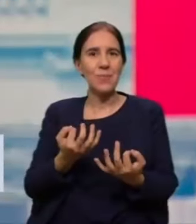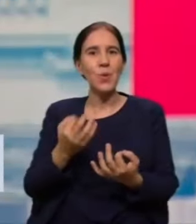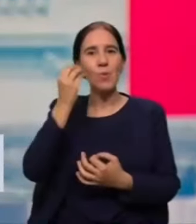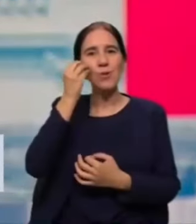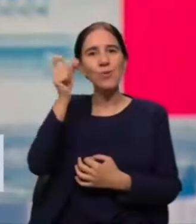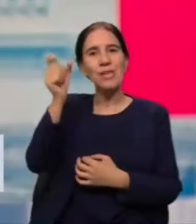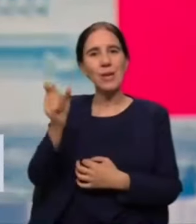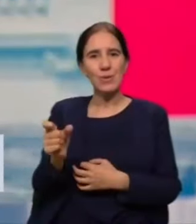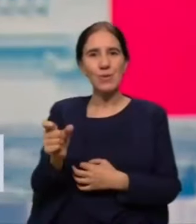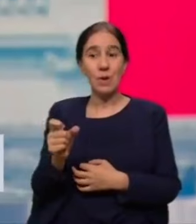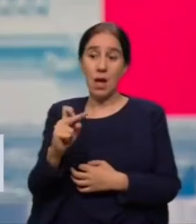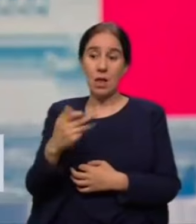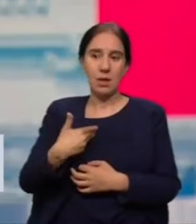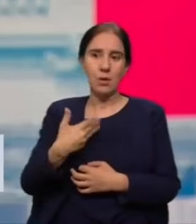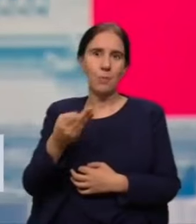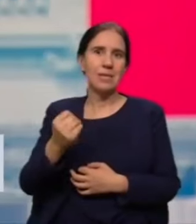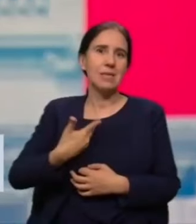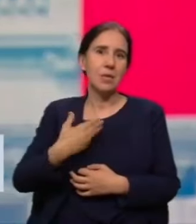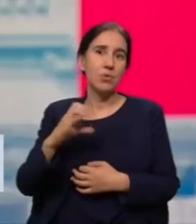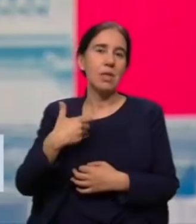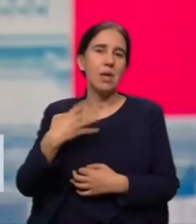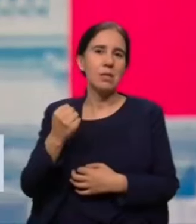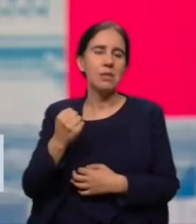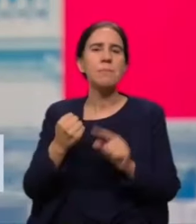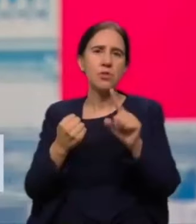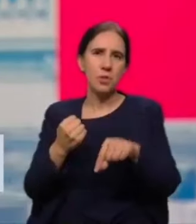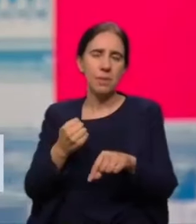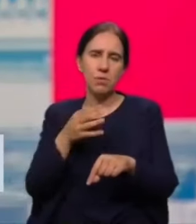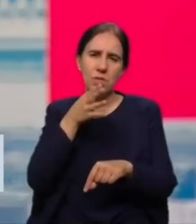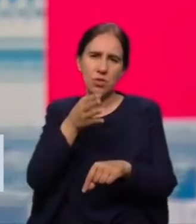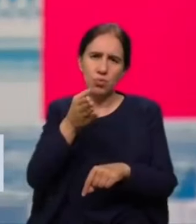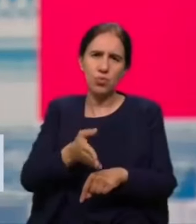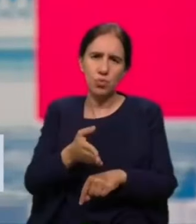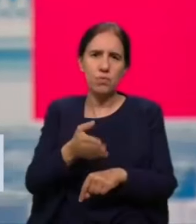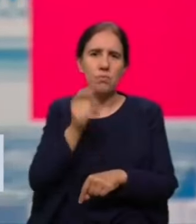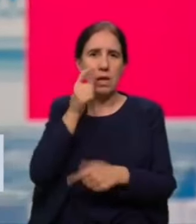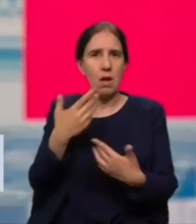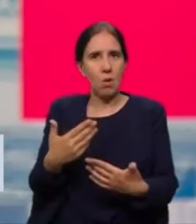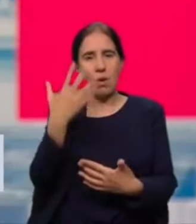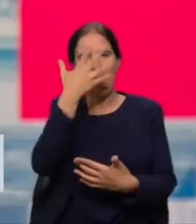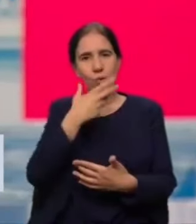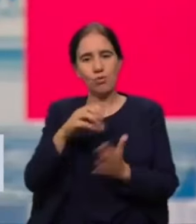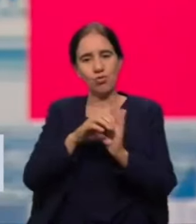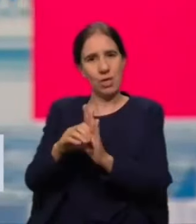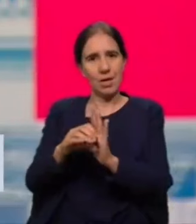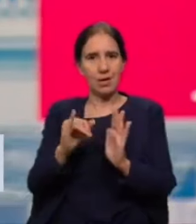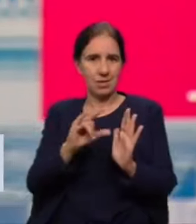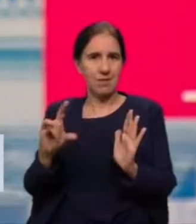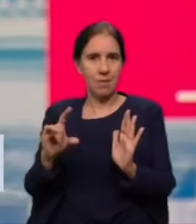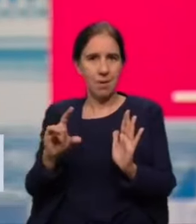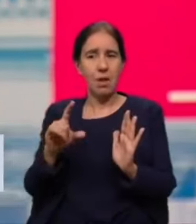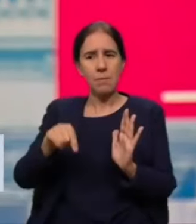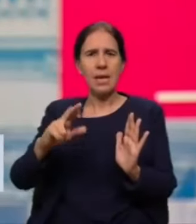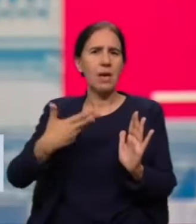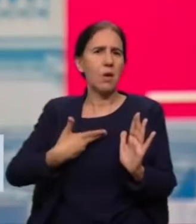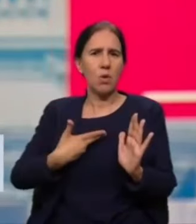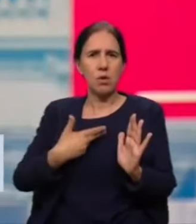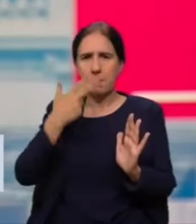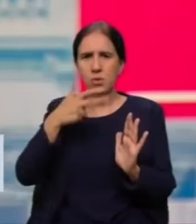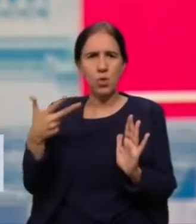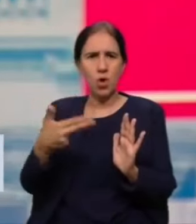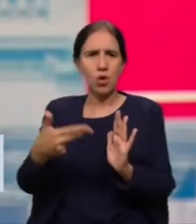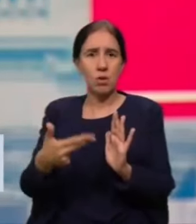Montenegro, a AD, o PSD, o CDS, mas também, para sermos justos, aqueles que hoje são os rostos do Chega, a Iniciativa Liberal, foram os recordistas do corte de